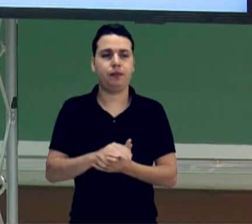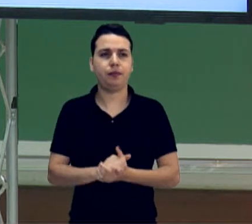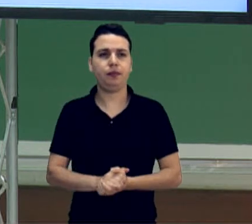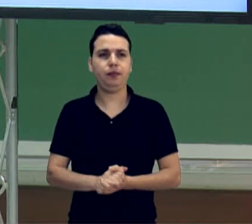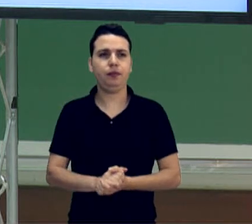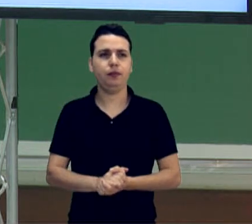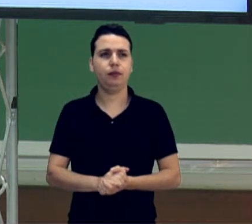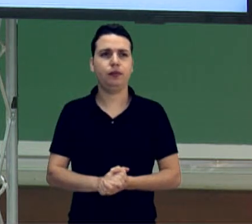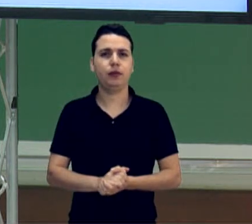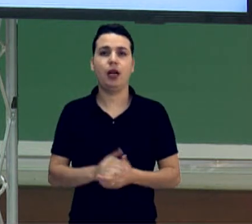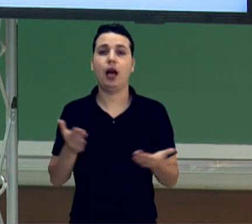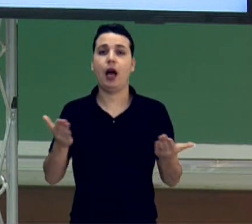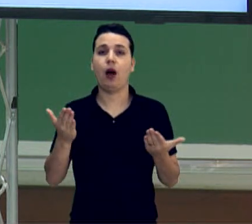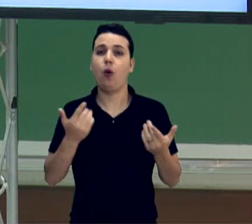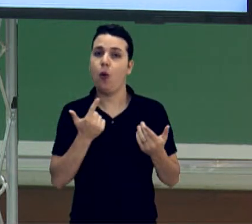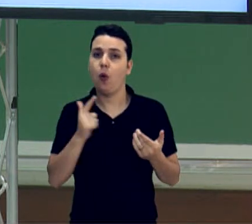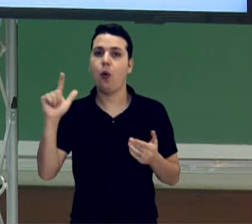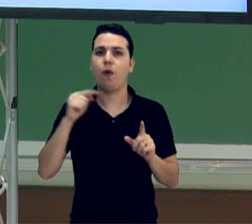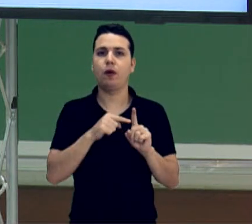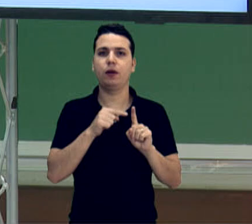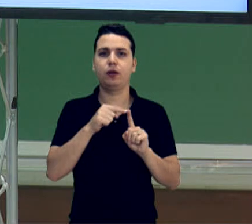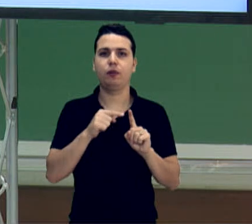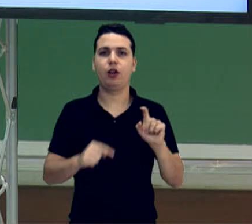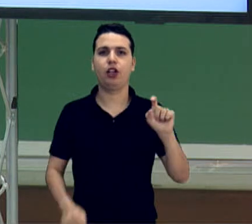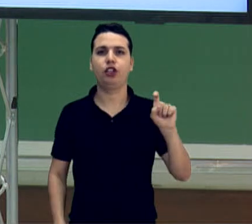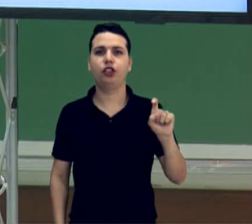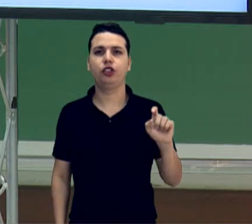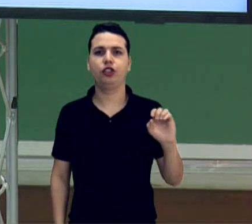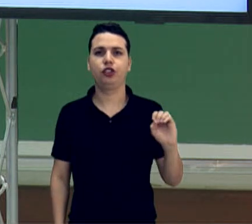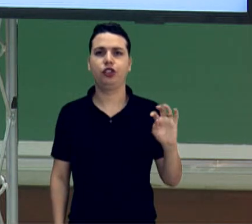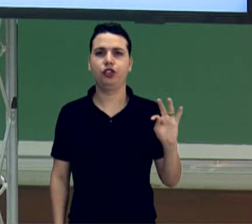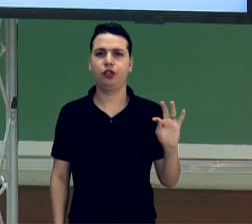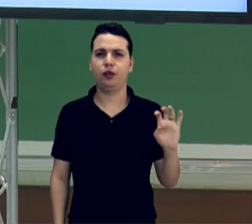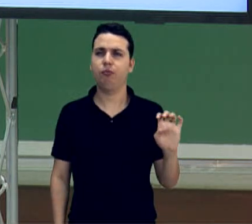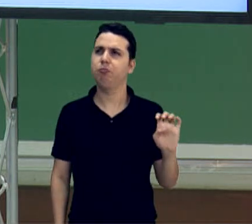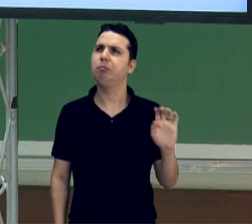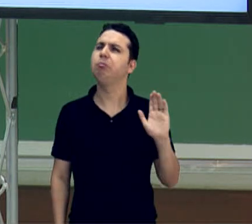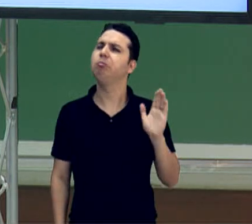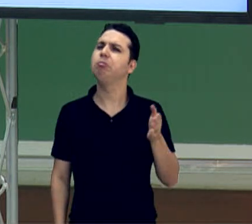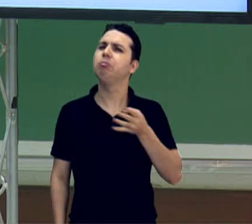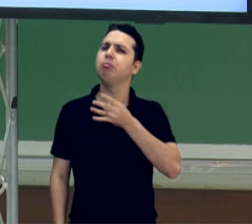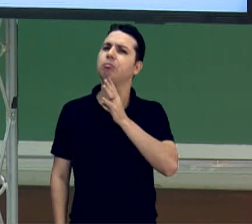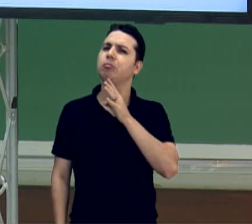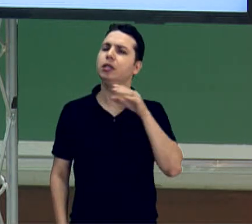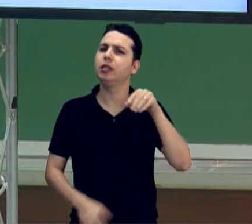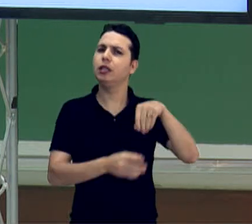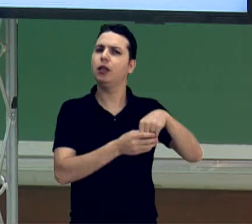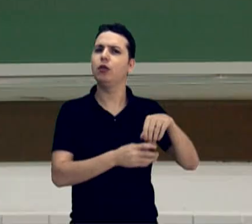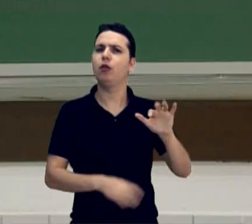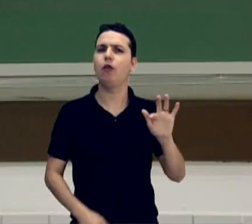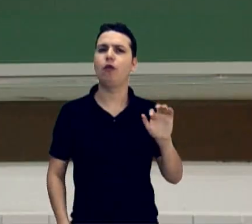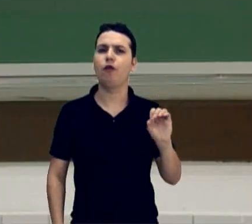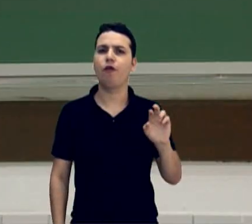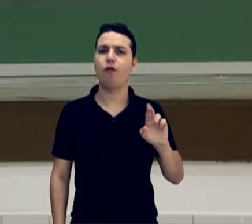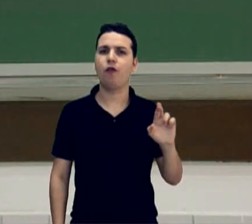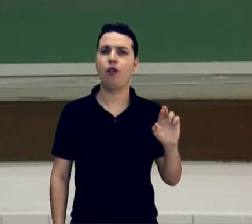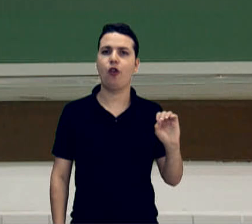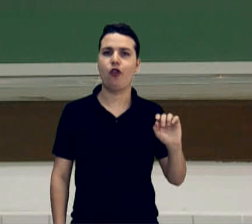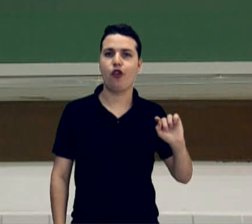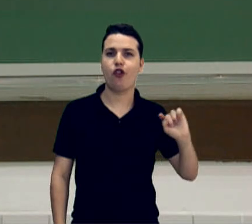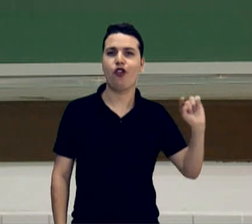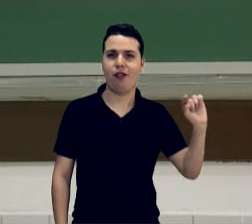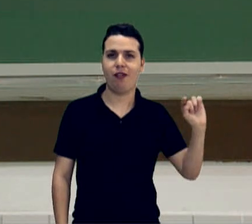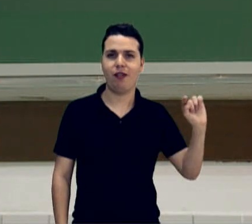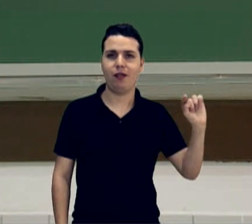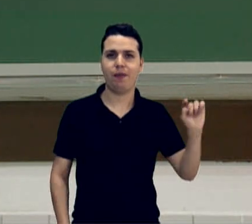Agora, vamos falar do shot. Shot? Mas o shot a gente já ouviu no forró, né? Aquele shot,